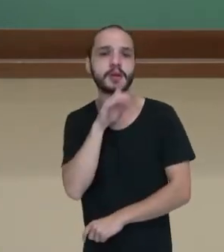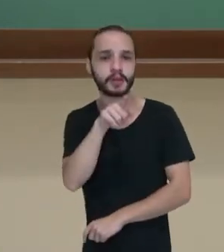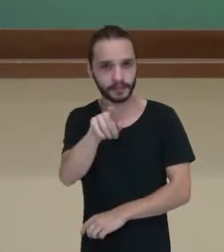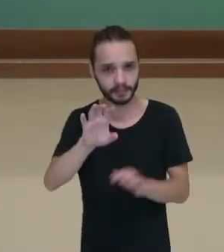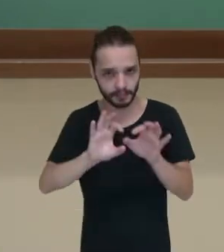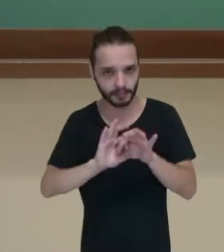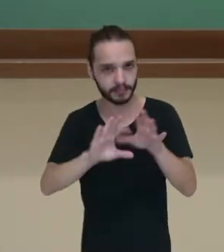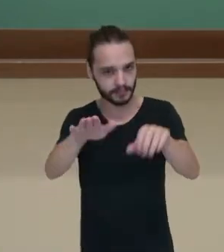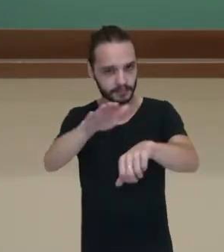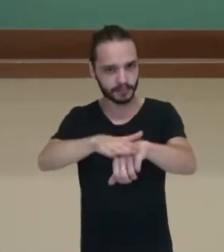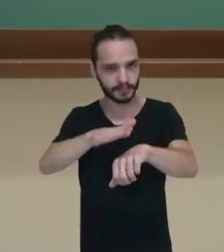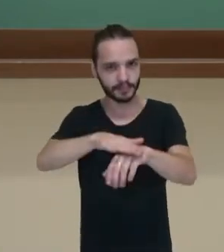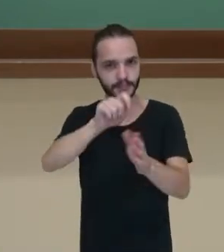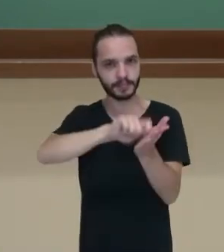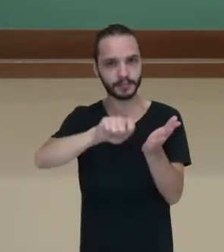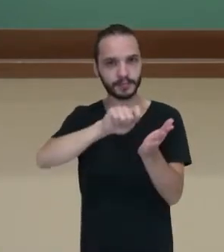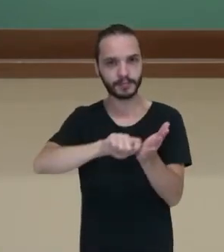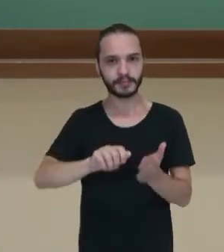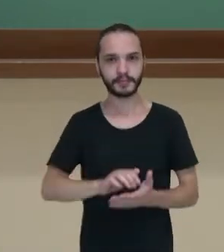você. Pode escrever aí.